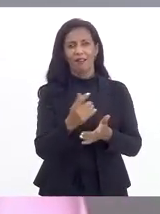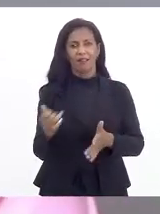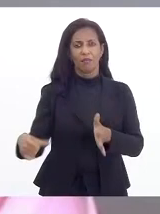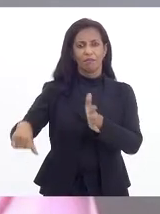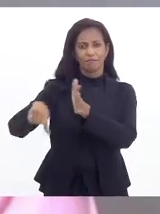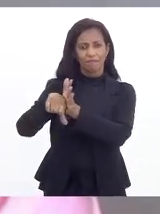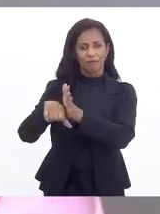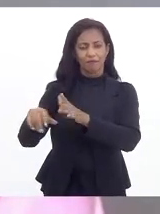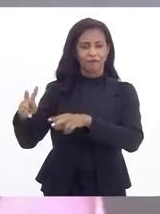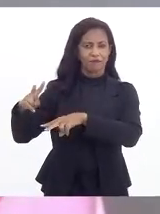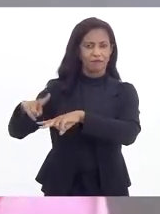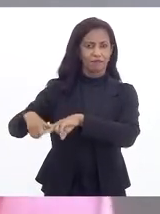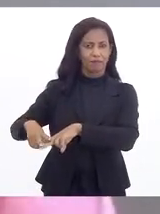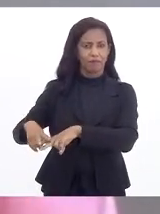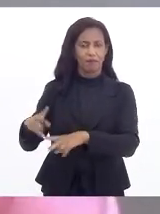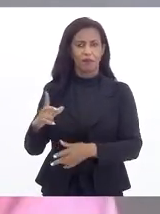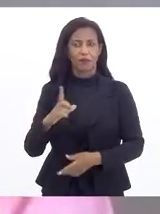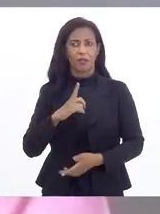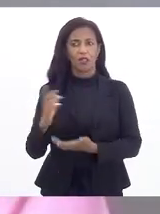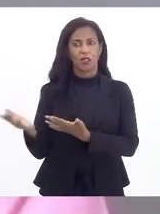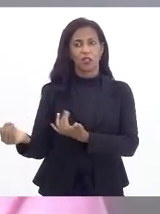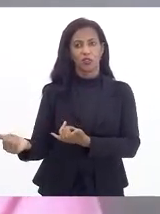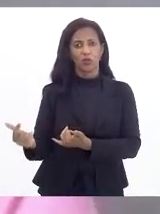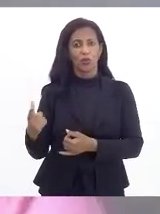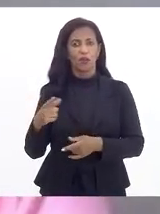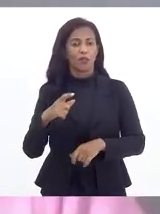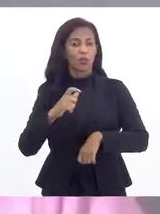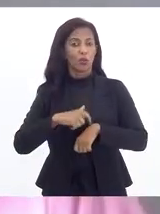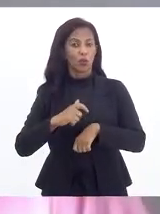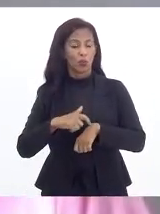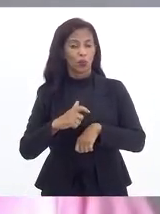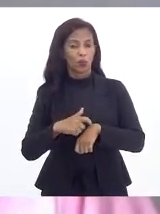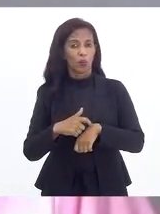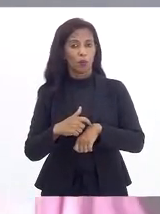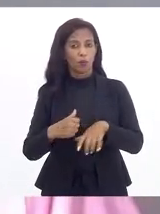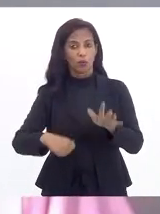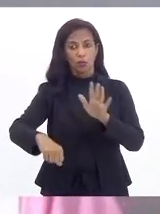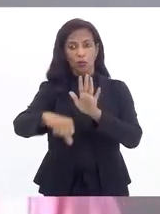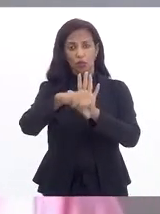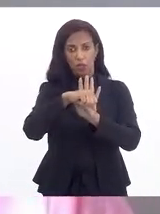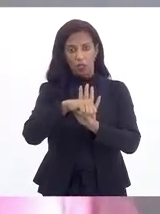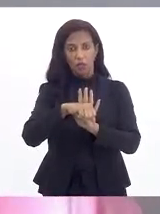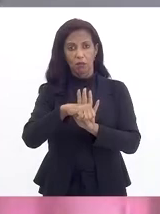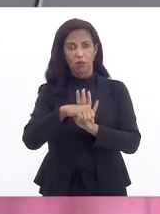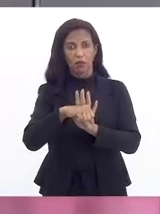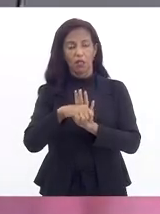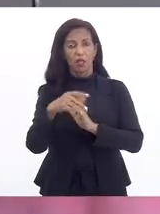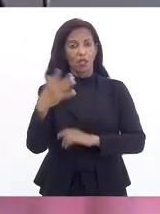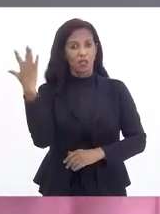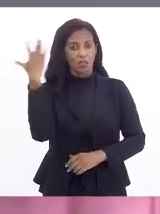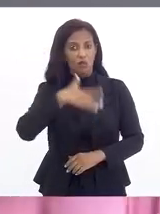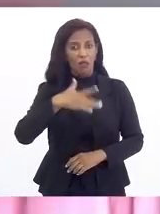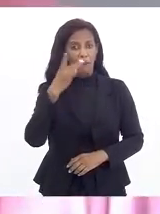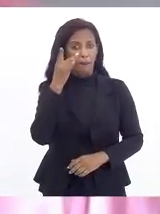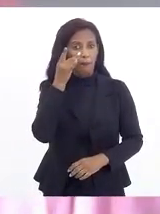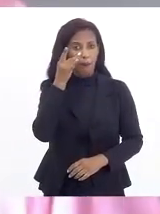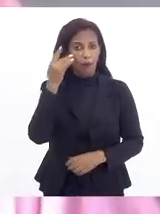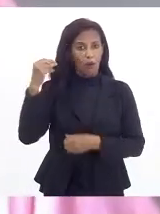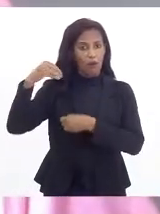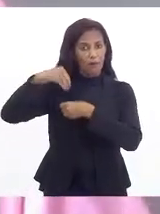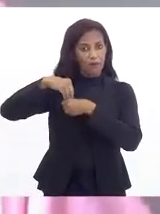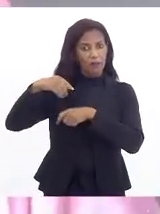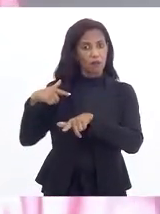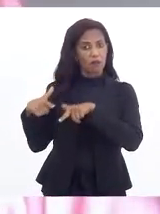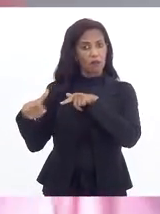ilegal. Para que a gente tenha ideia, tem jovens que, inclusive, no momento do crime, eles têm a comprovação oficial que estavam dentro do